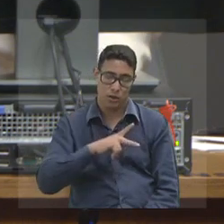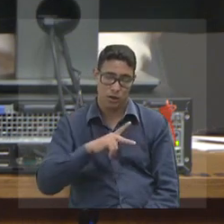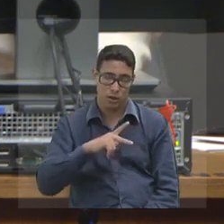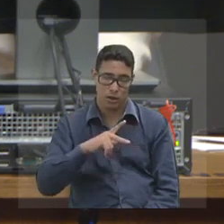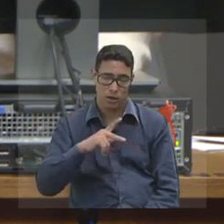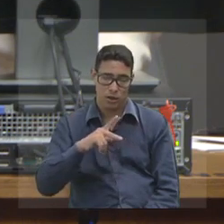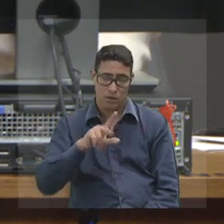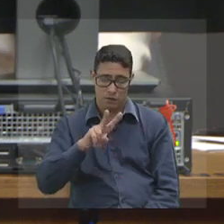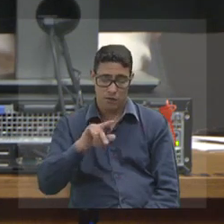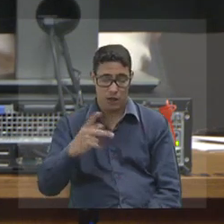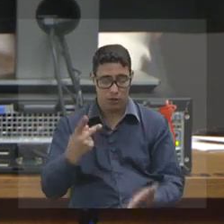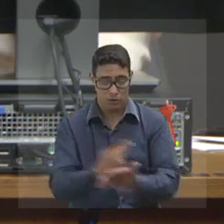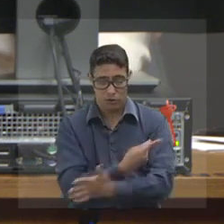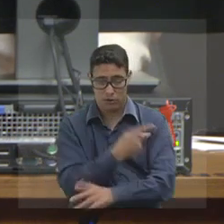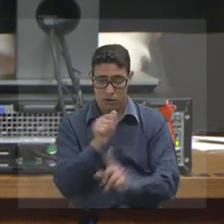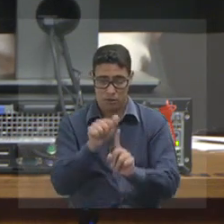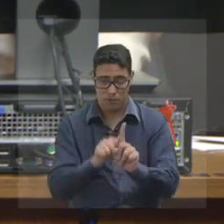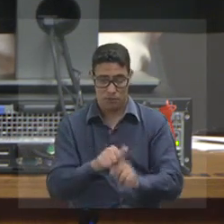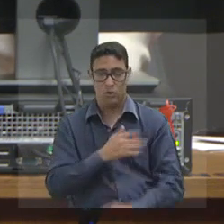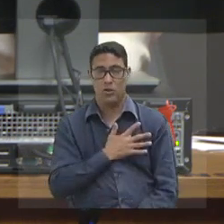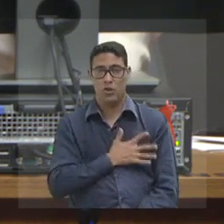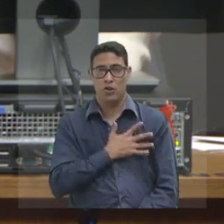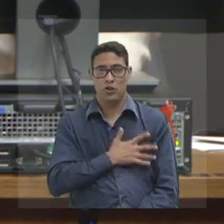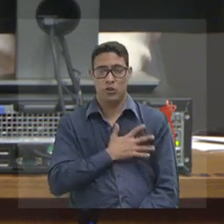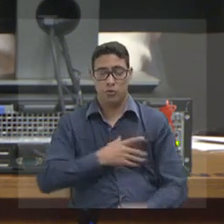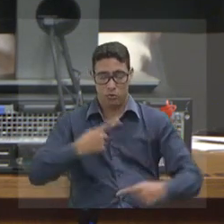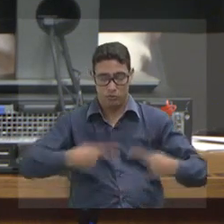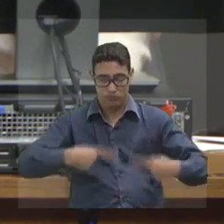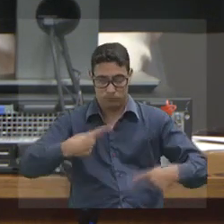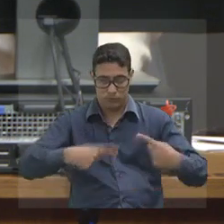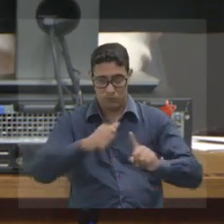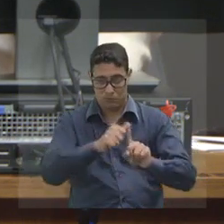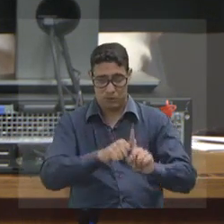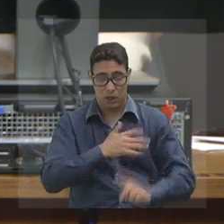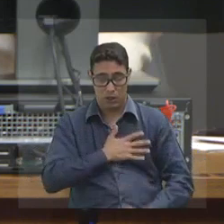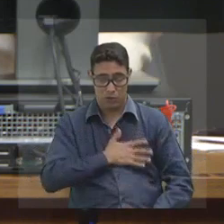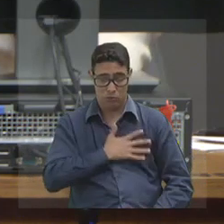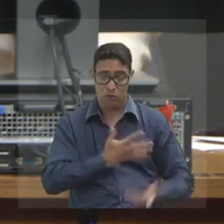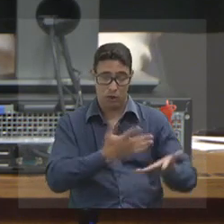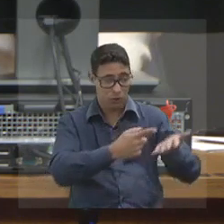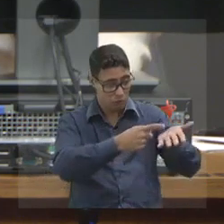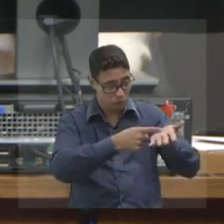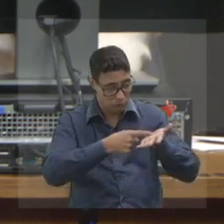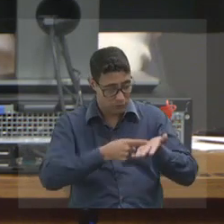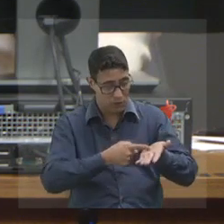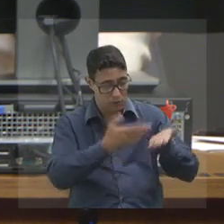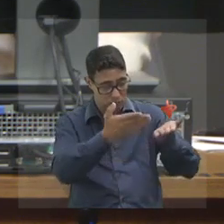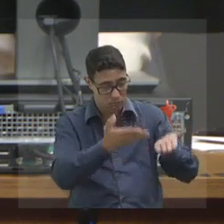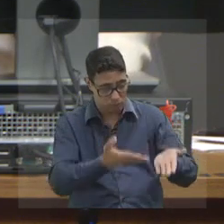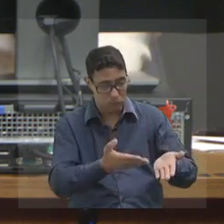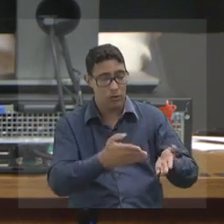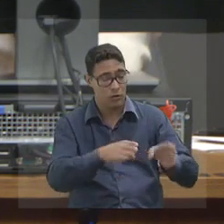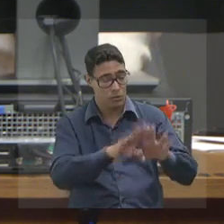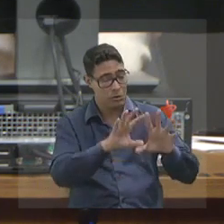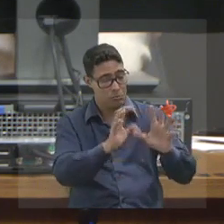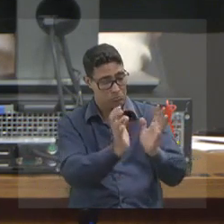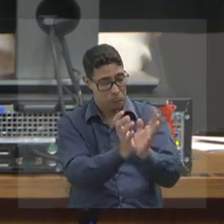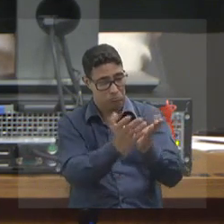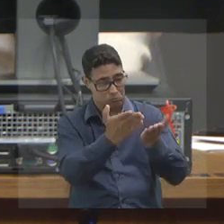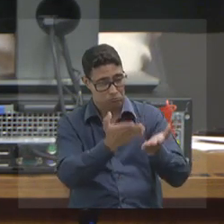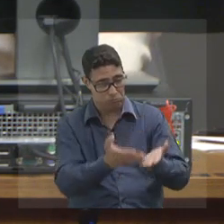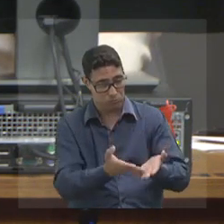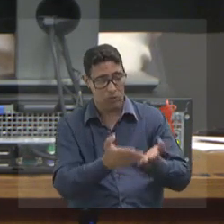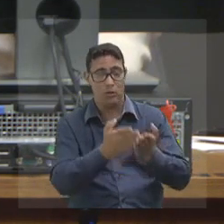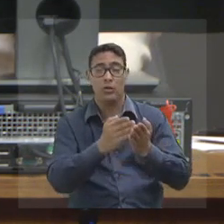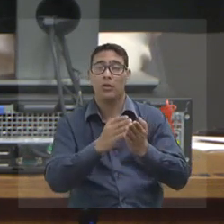em agosto e eu já queria convidar né a senhora e a sua equipe né porque